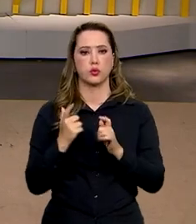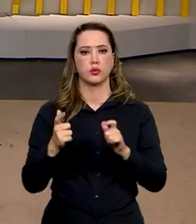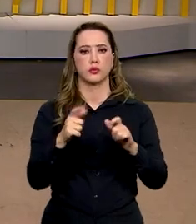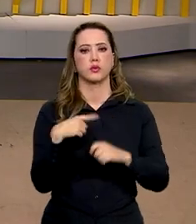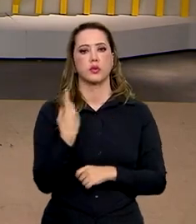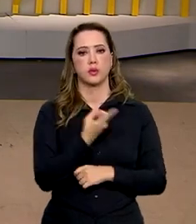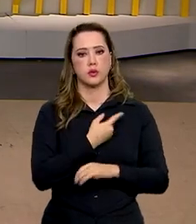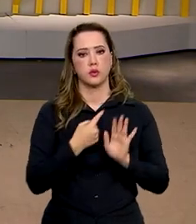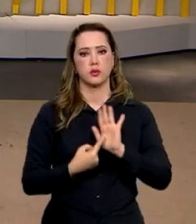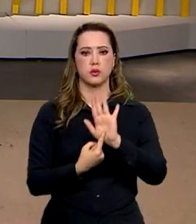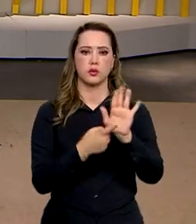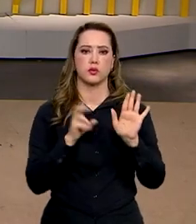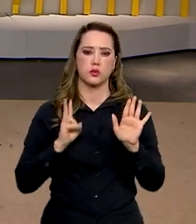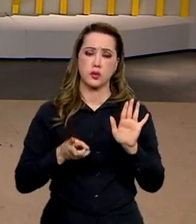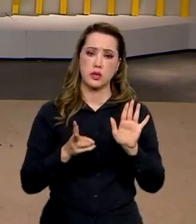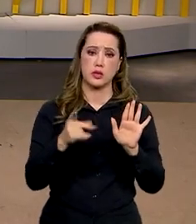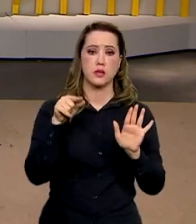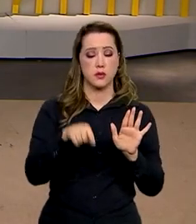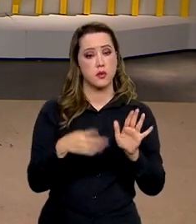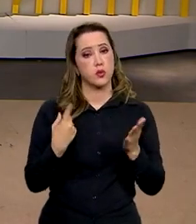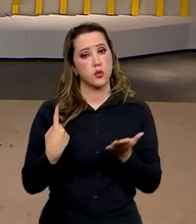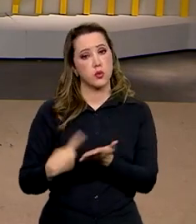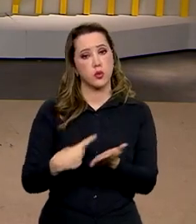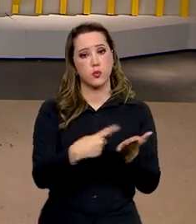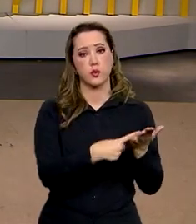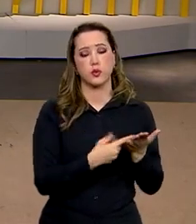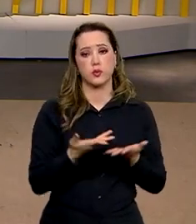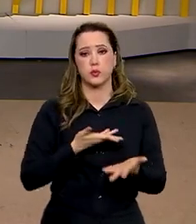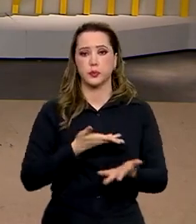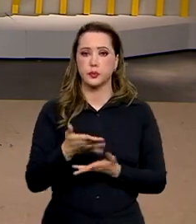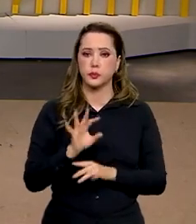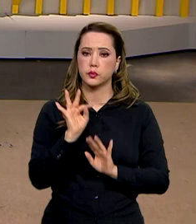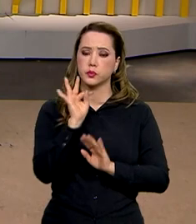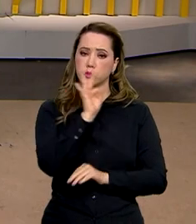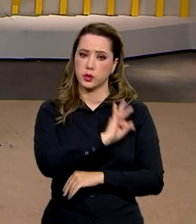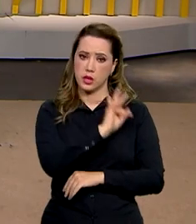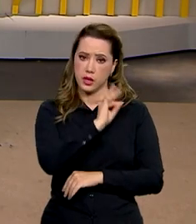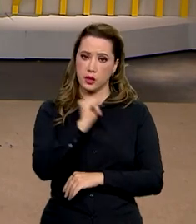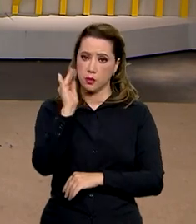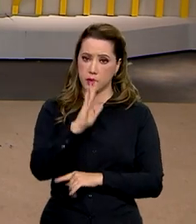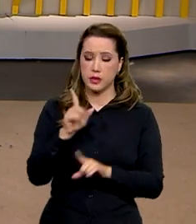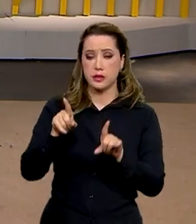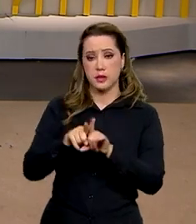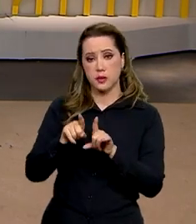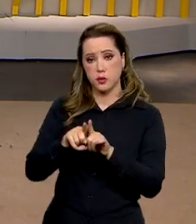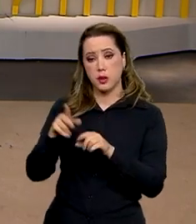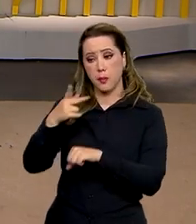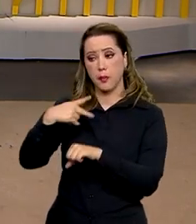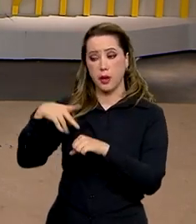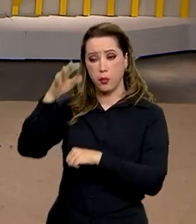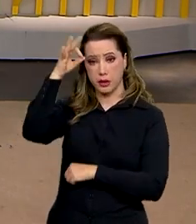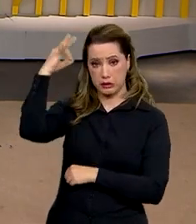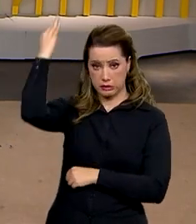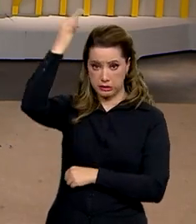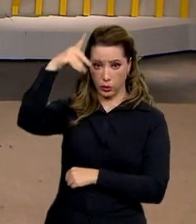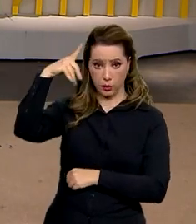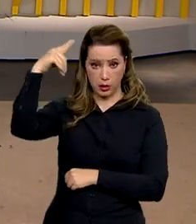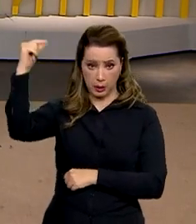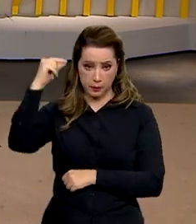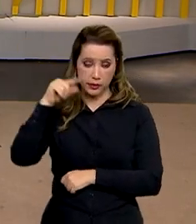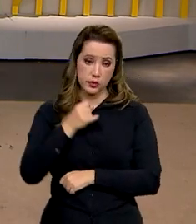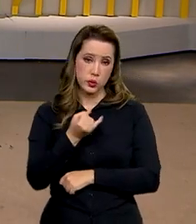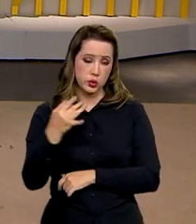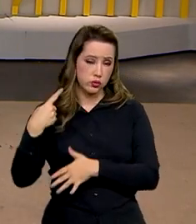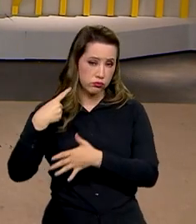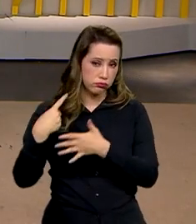E como nós temos mostrado aqui no Brasil em Dia, acordos de cooperação técnica entre Brasil e São Tomé e Príncipe em várias